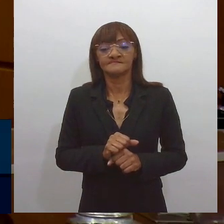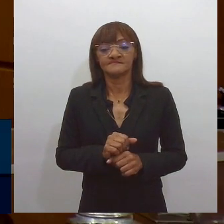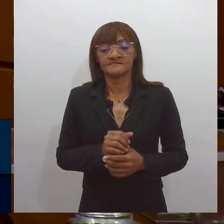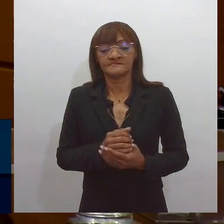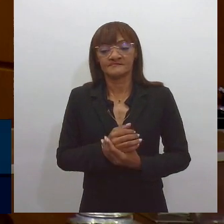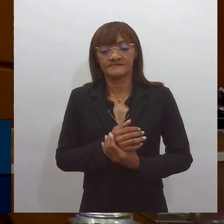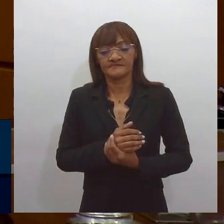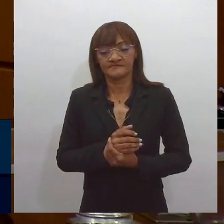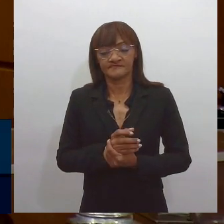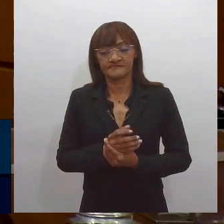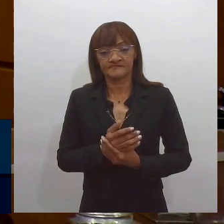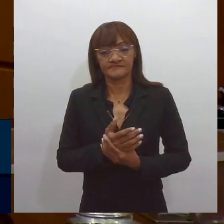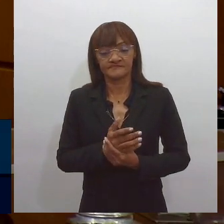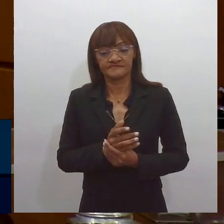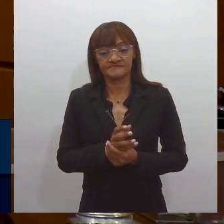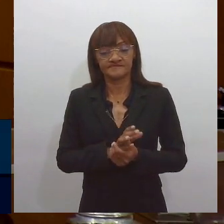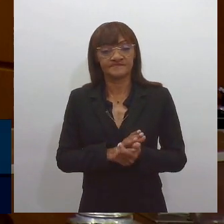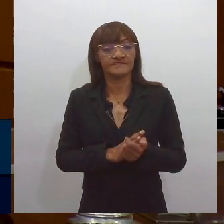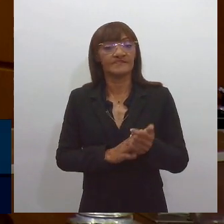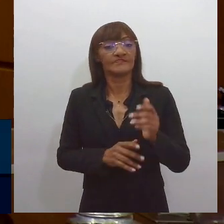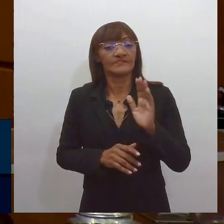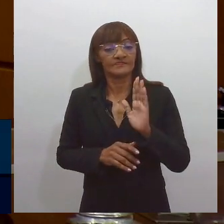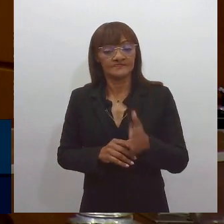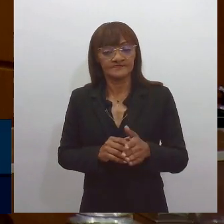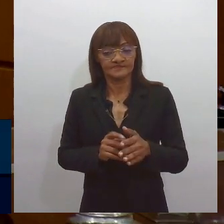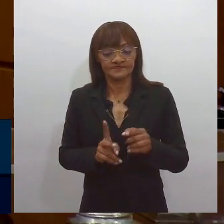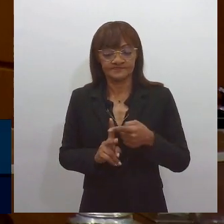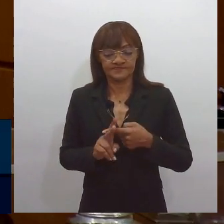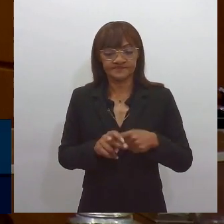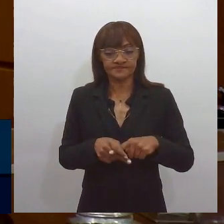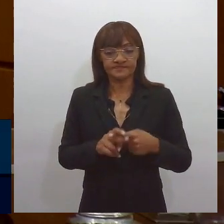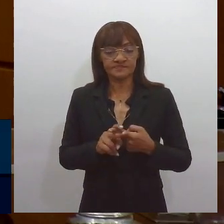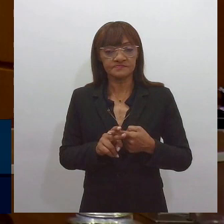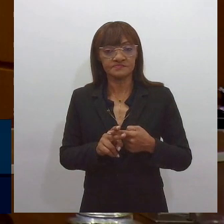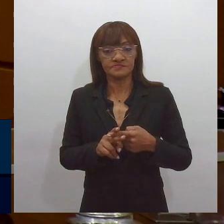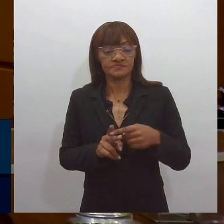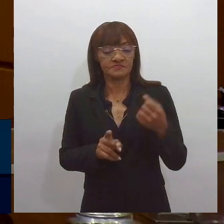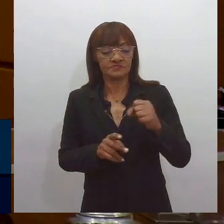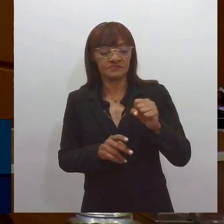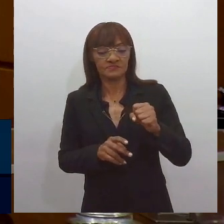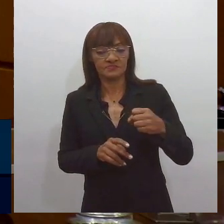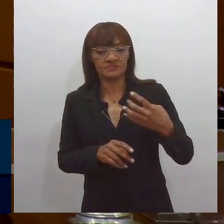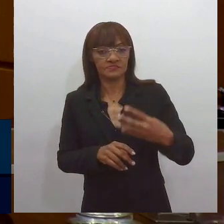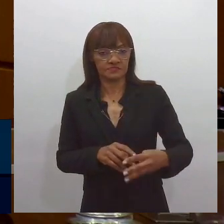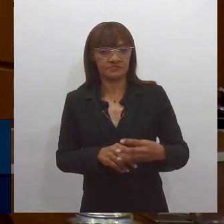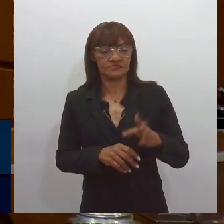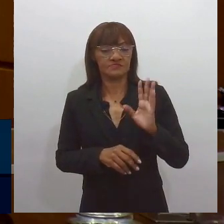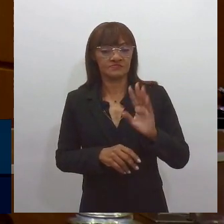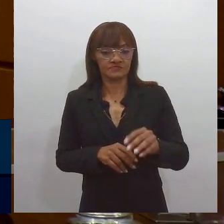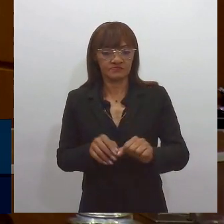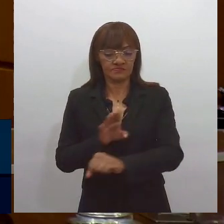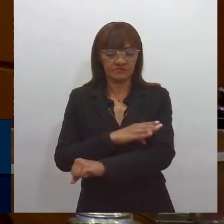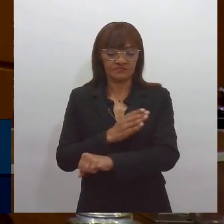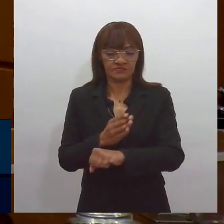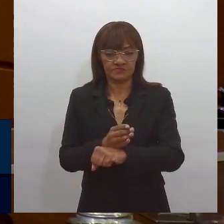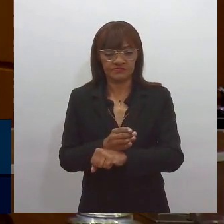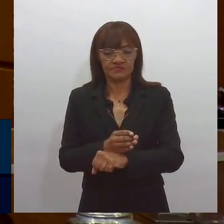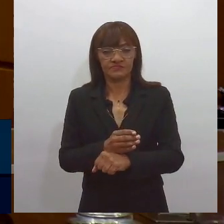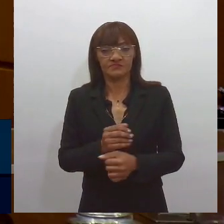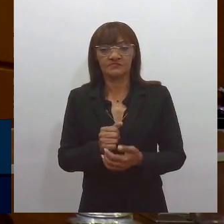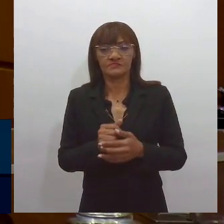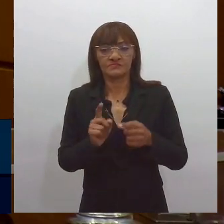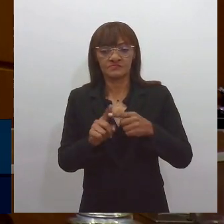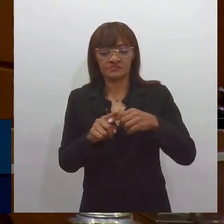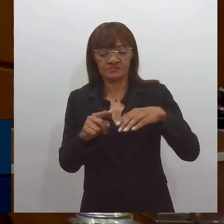de 84 obras de arte especiais entre pontes e viadutos que não tínhamos antes e o programa de